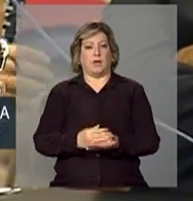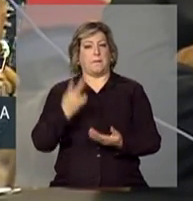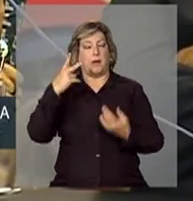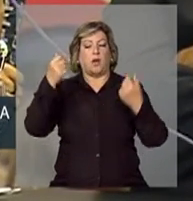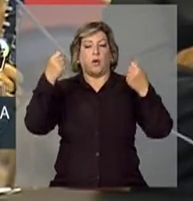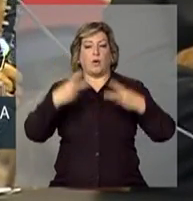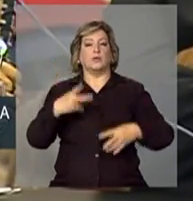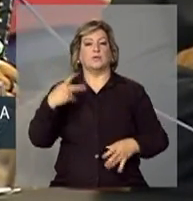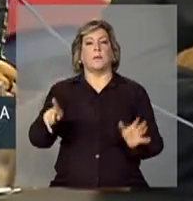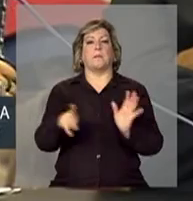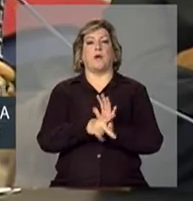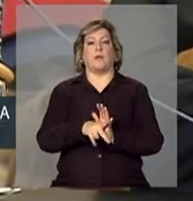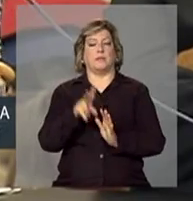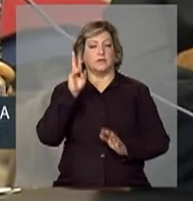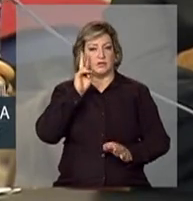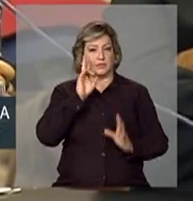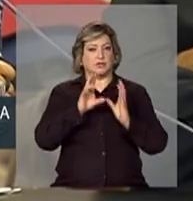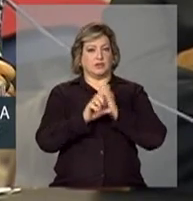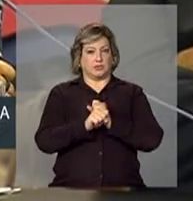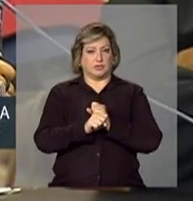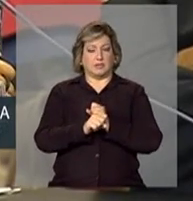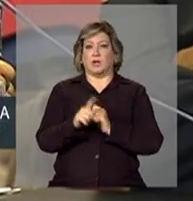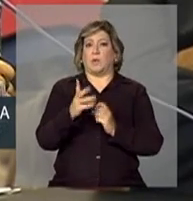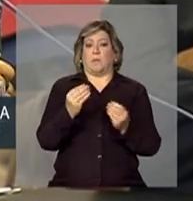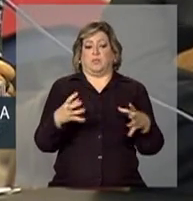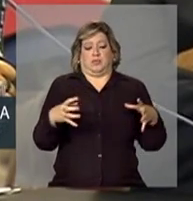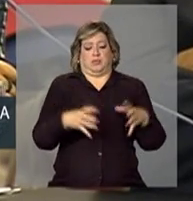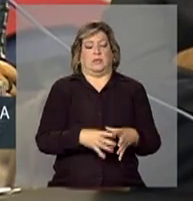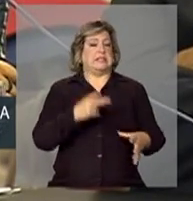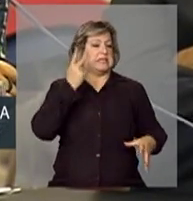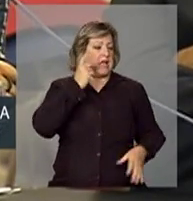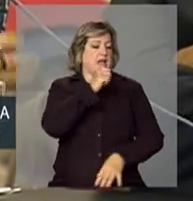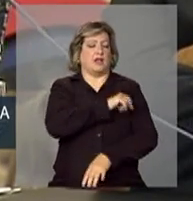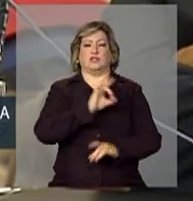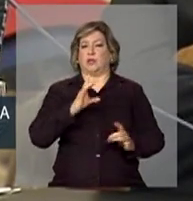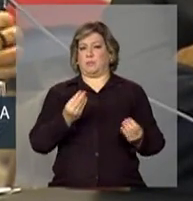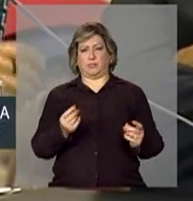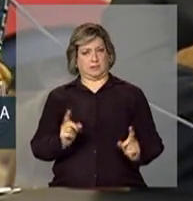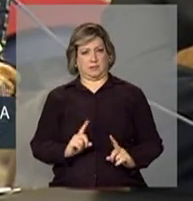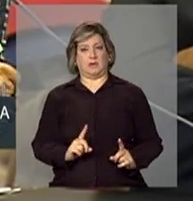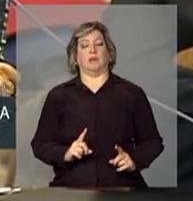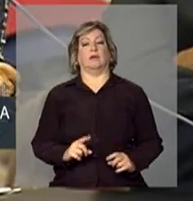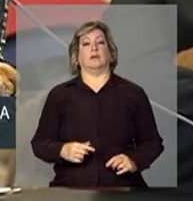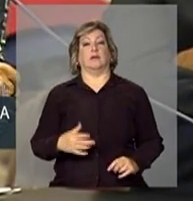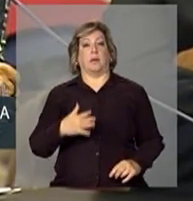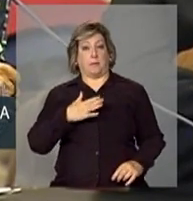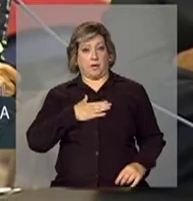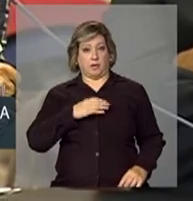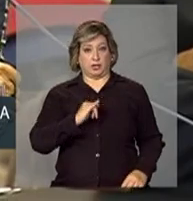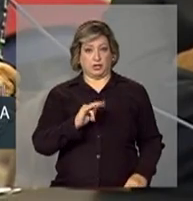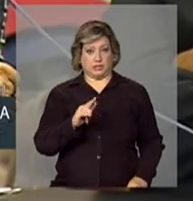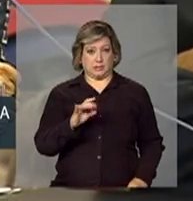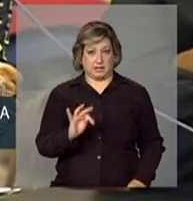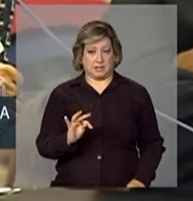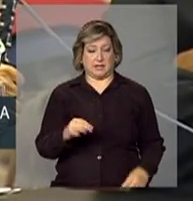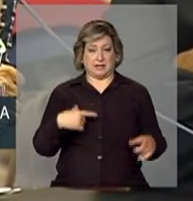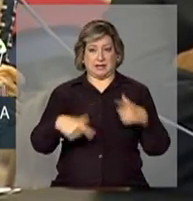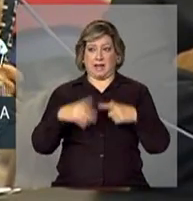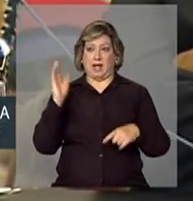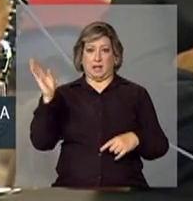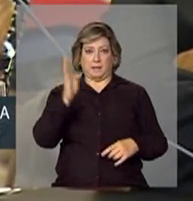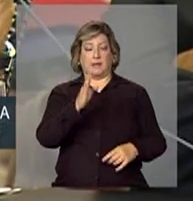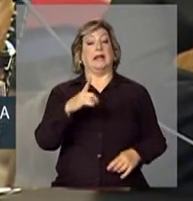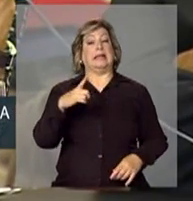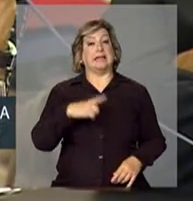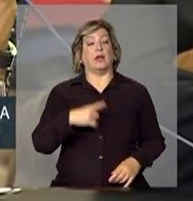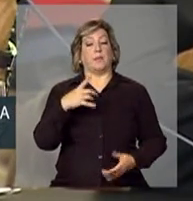própria história. Então, não é que está tão centralizada assim a coisa. A comissão, o meu GT de campo tem